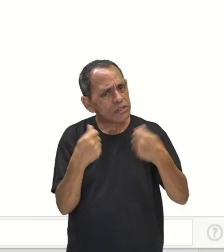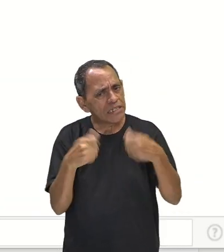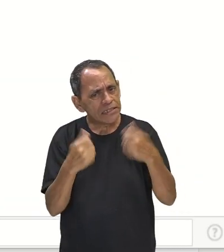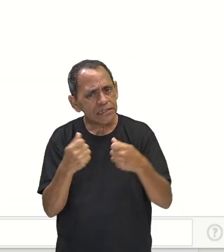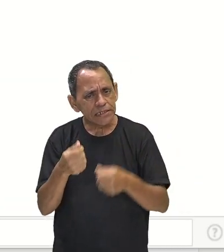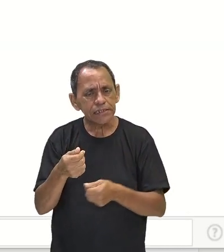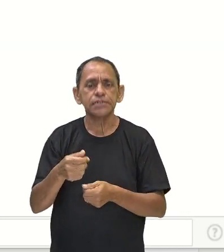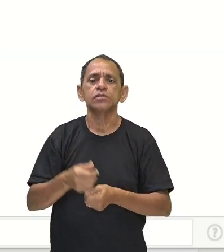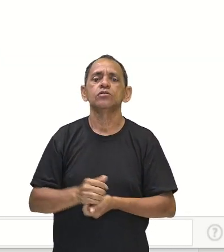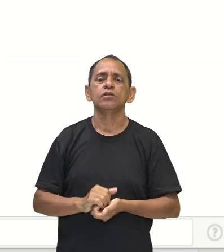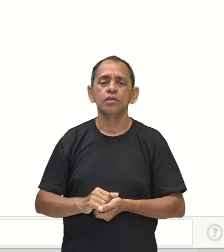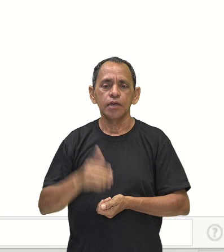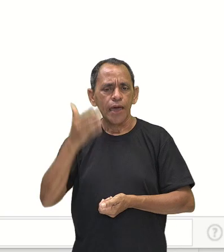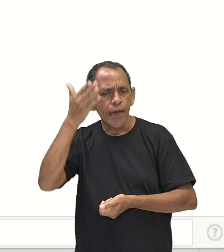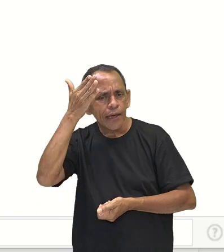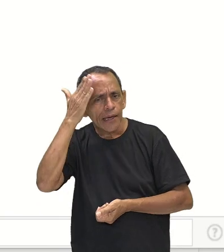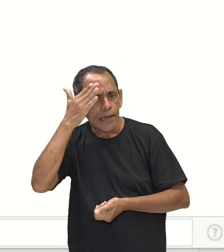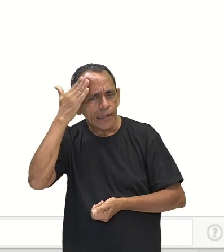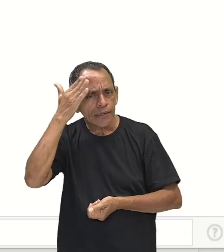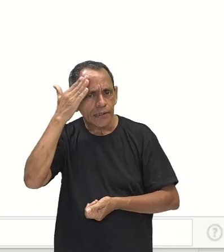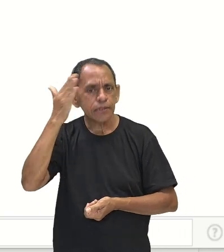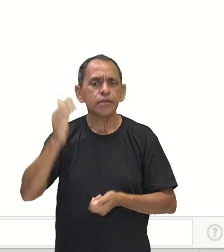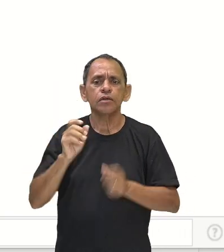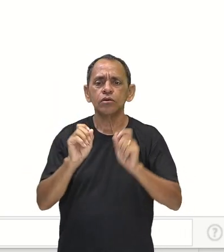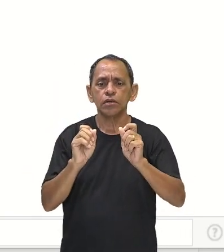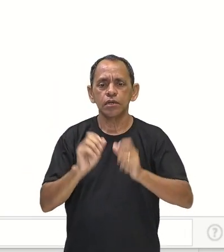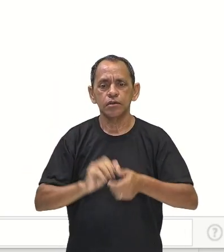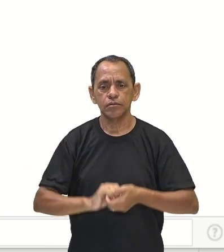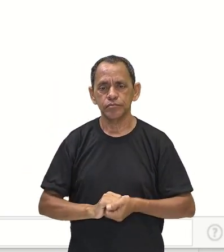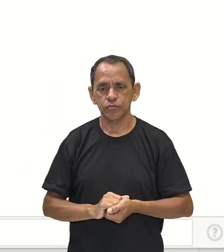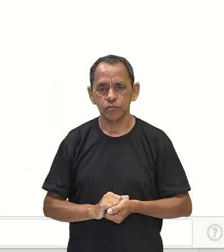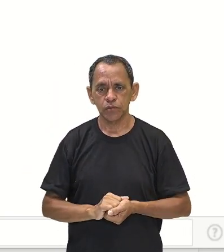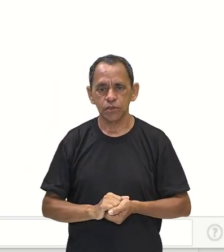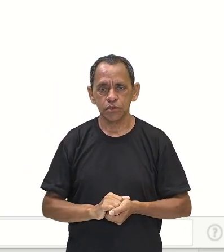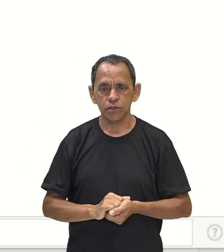tá mais para cima, aí vamos